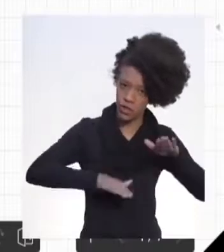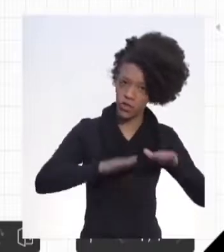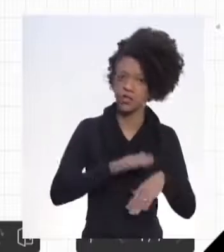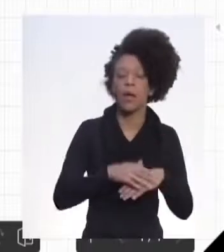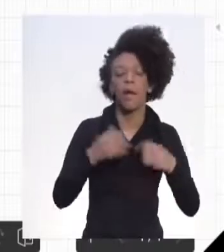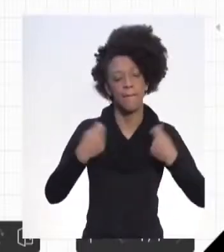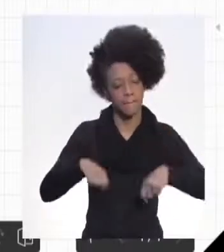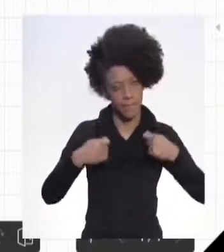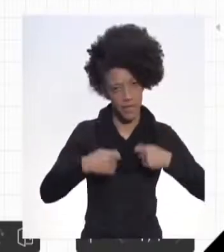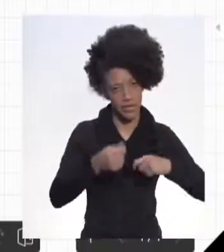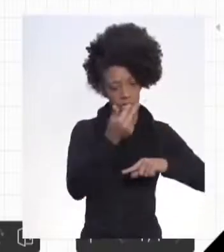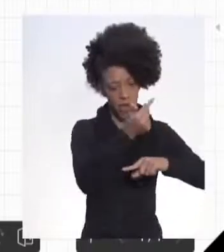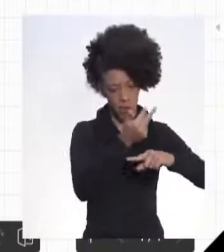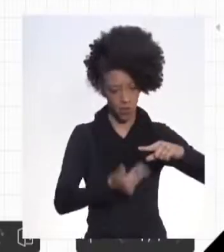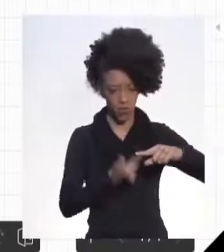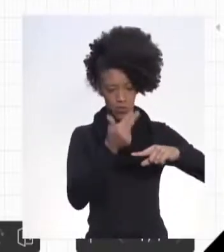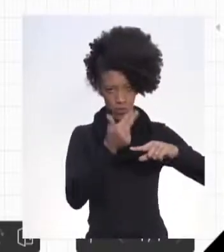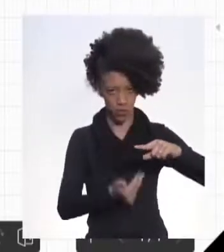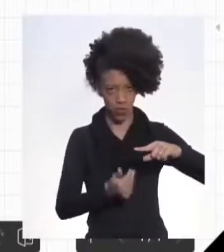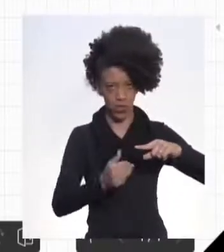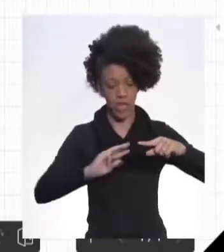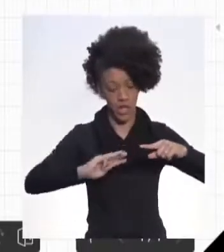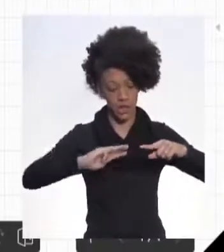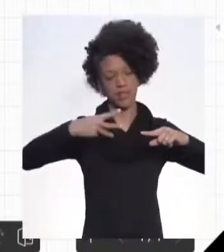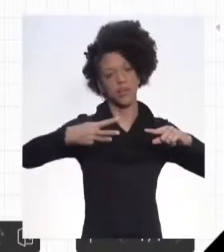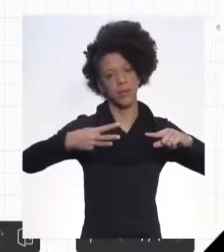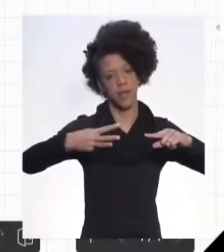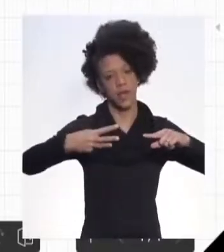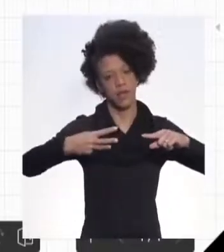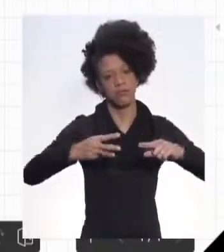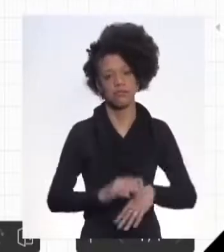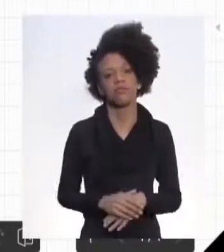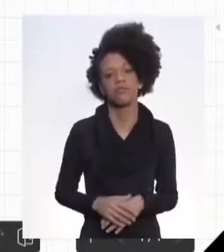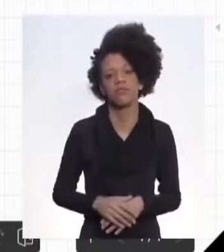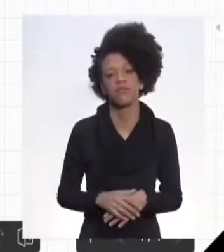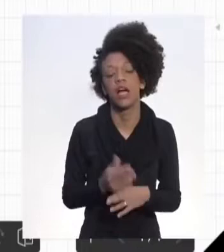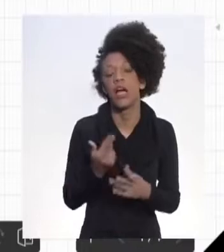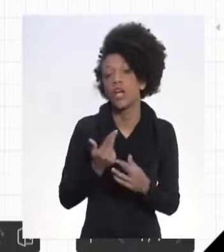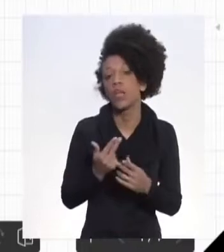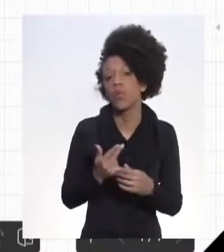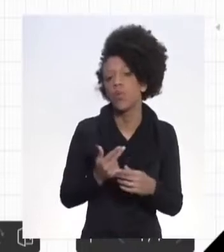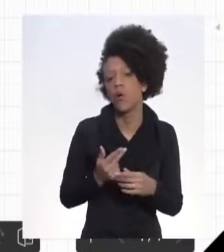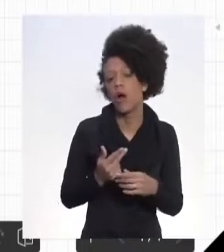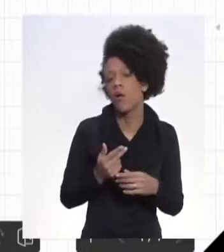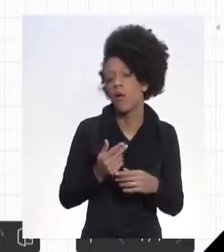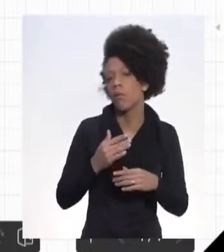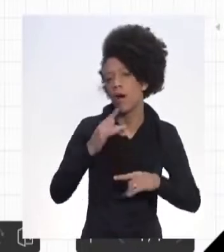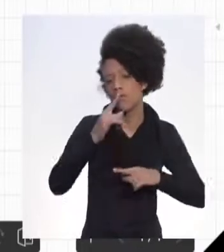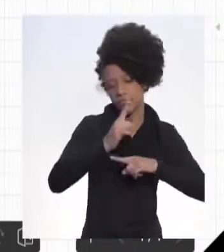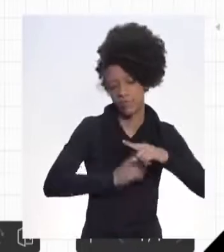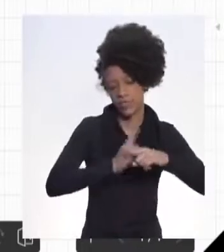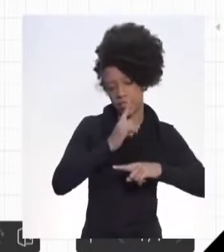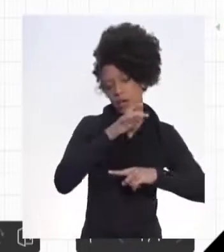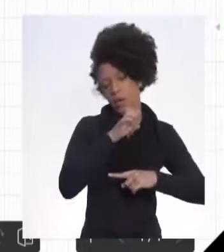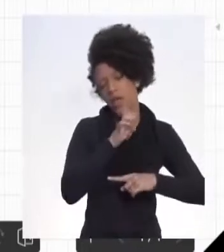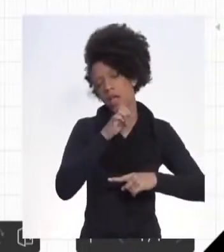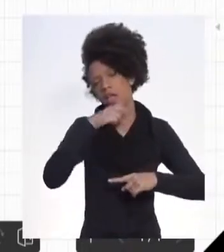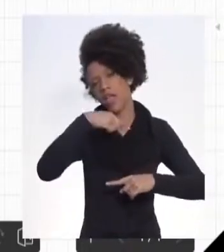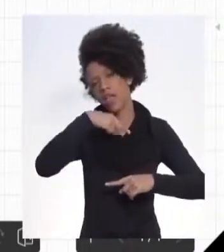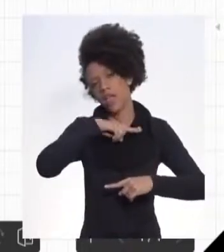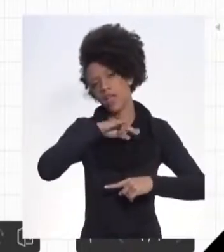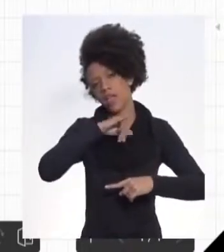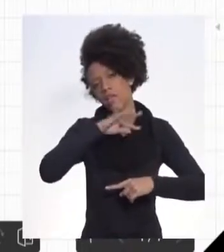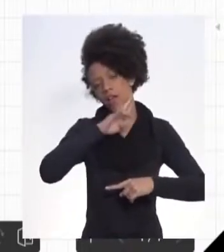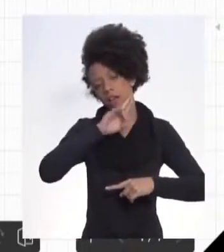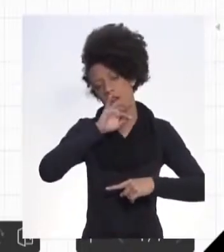essa diretamente proporcional, eu tenho que fazer a mesma coisa, né? Como se fosse uma fração equivalente. Eu tenho que multiplicar por 3. Então, 2 vezes